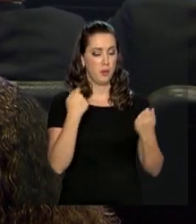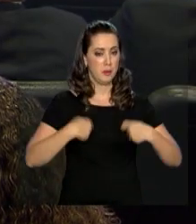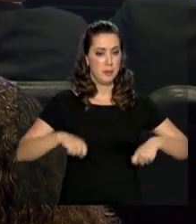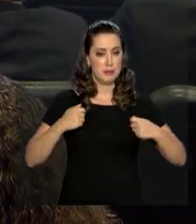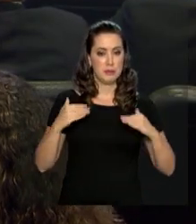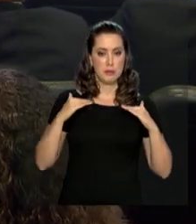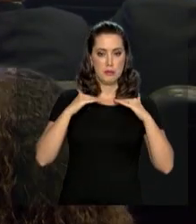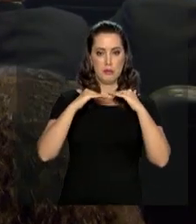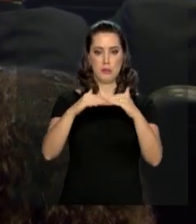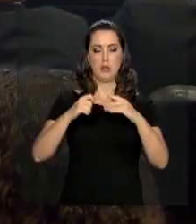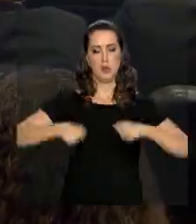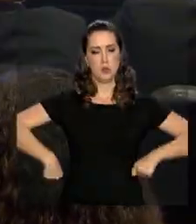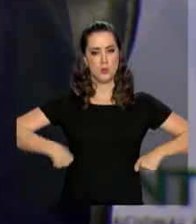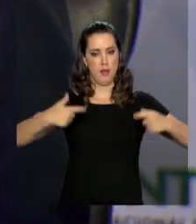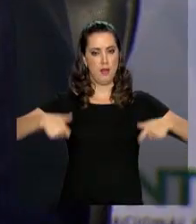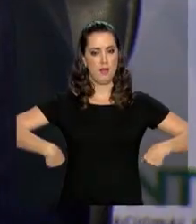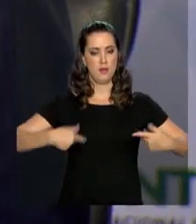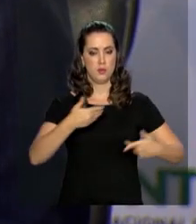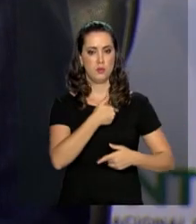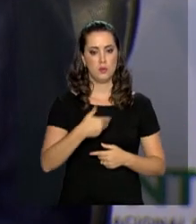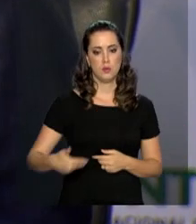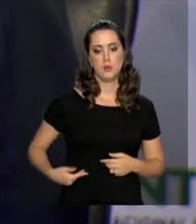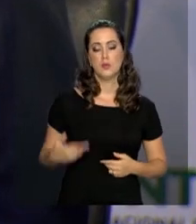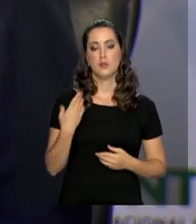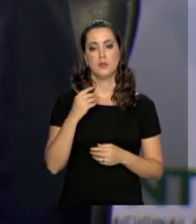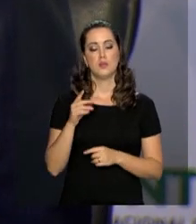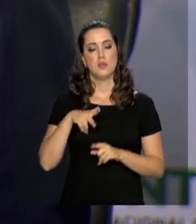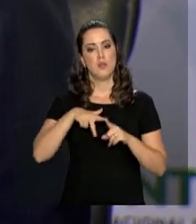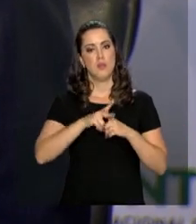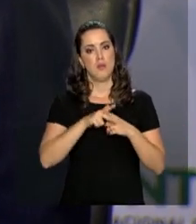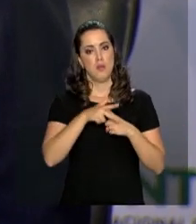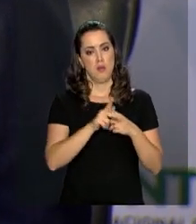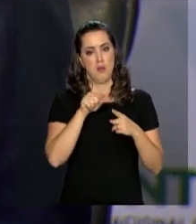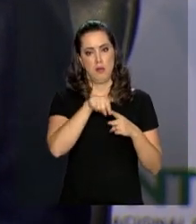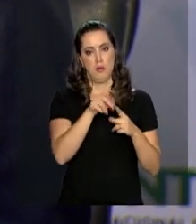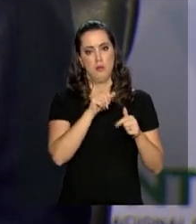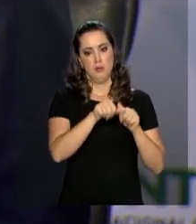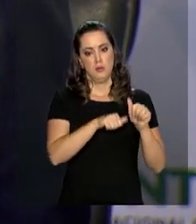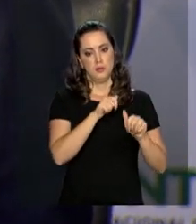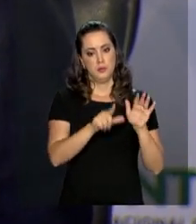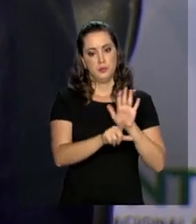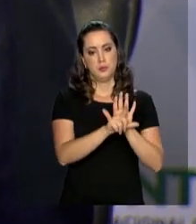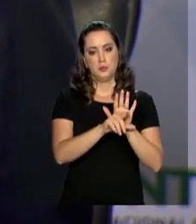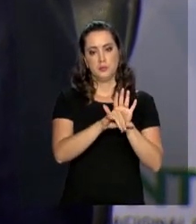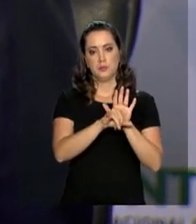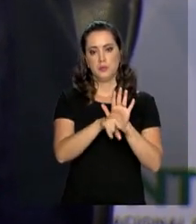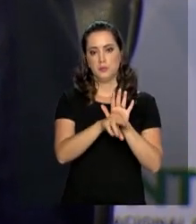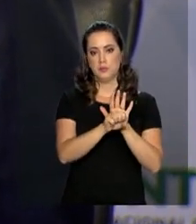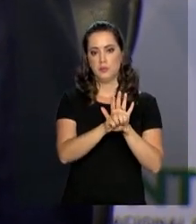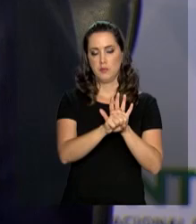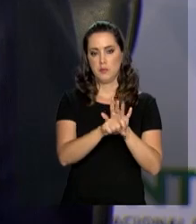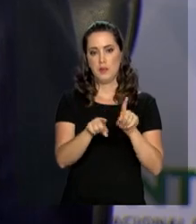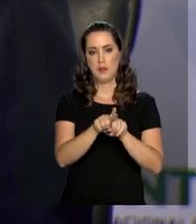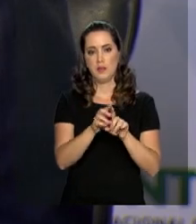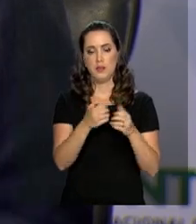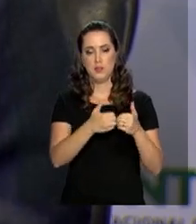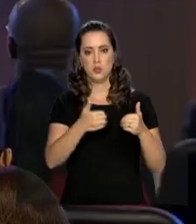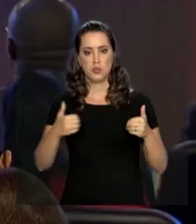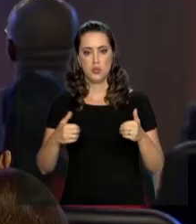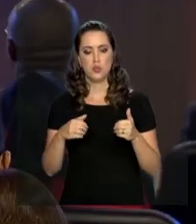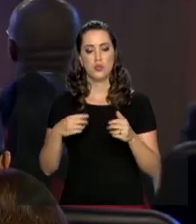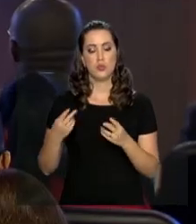reequilíbrio das contas públicas com a reforma do sistema previdenciário ea desvinculação das receitas da